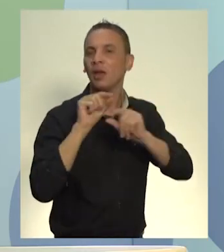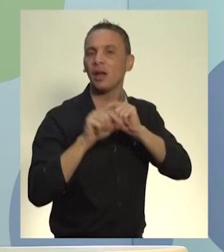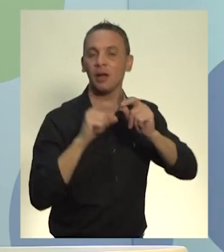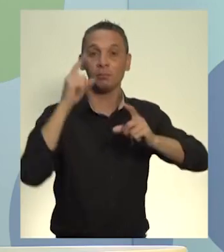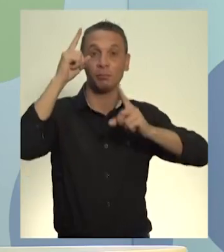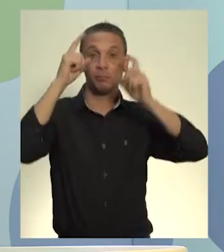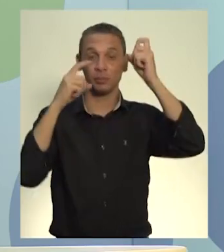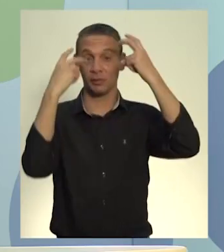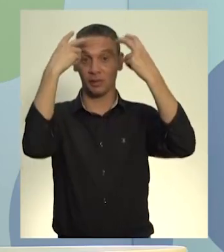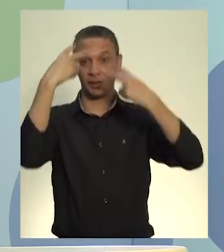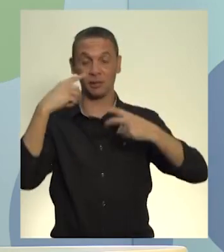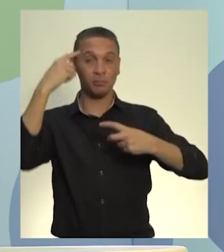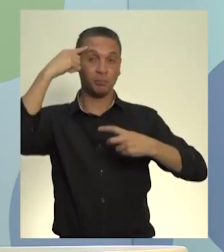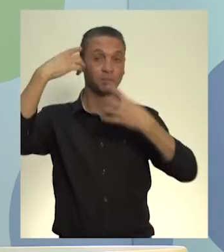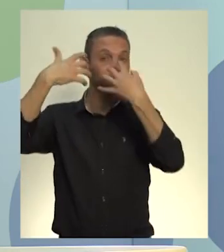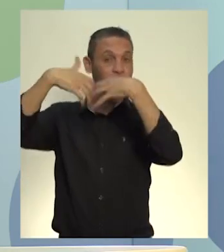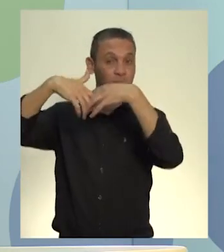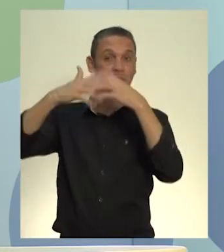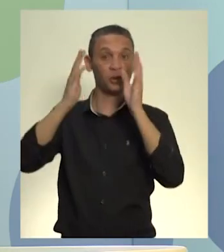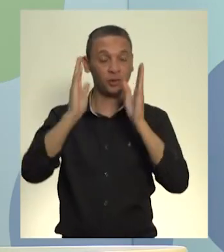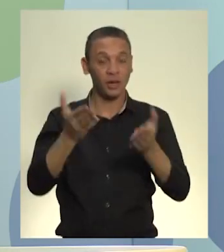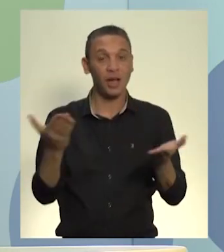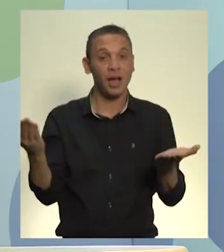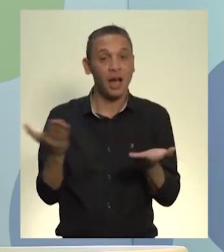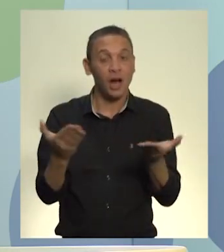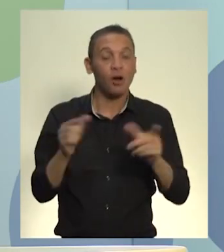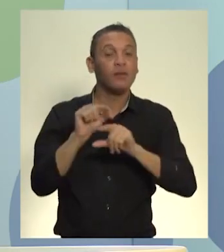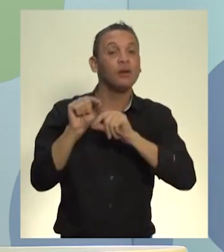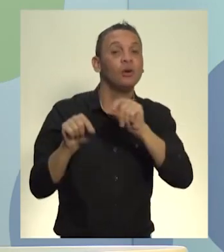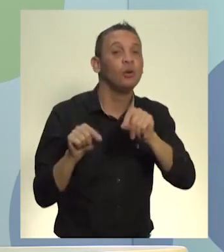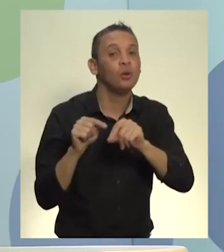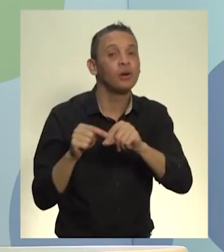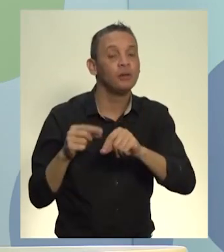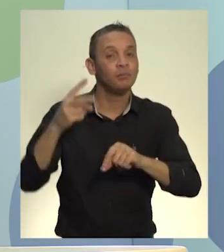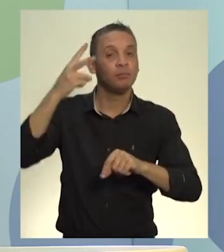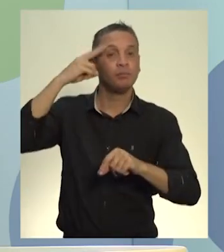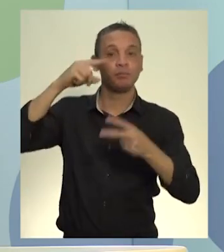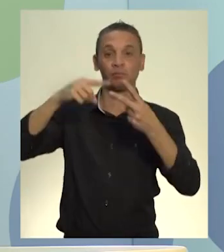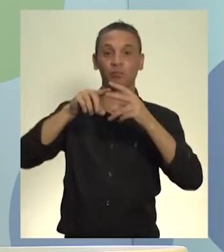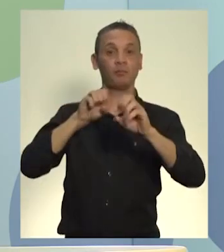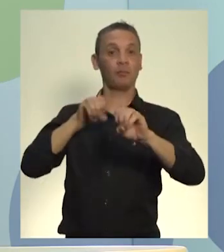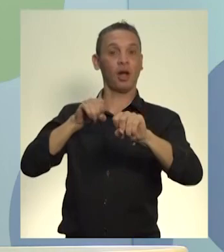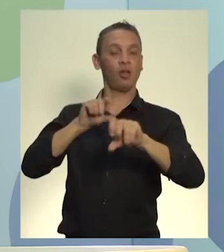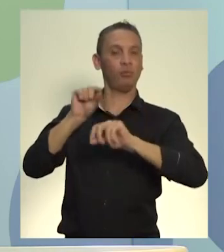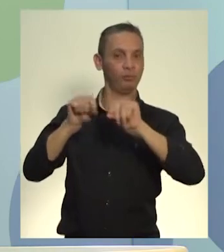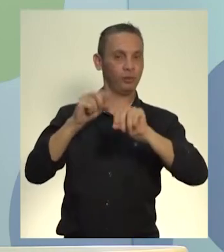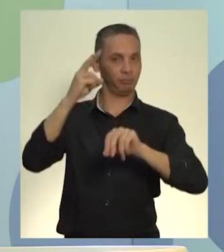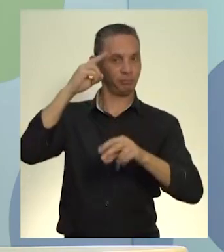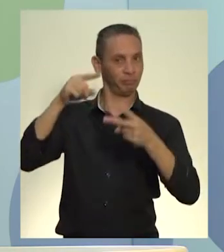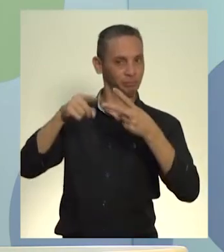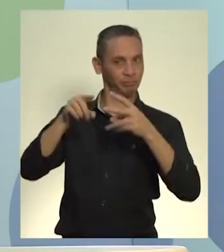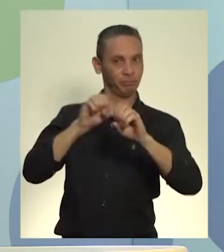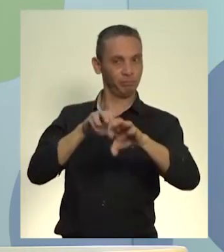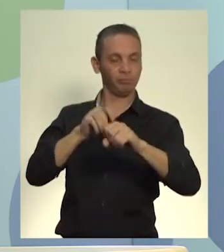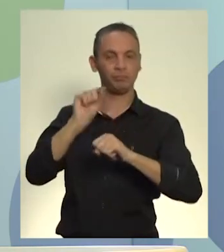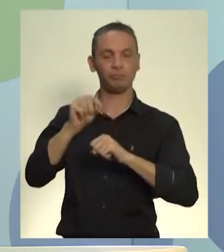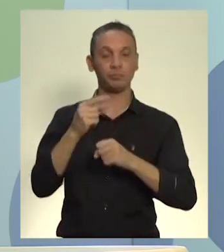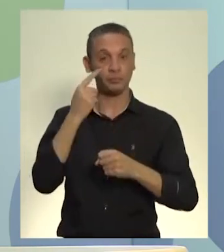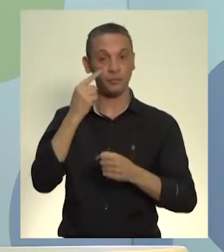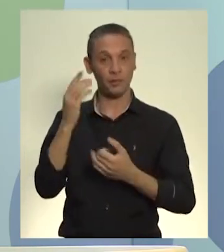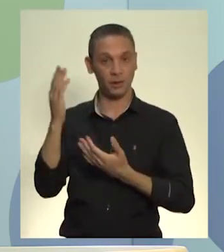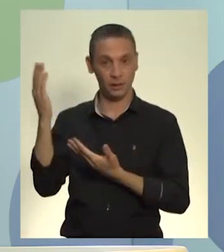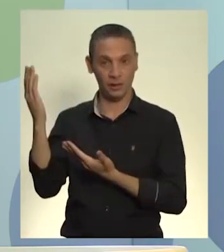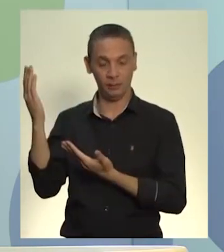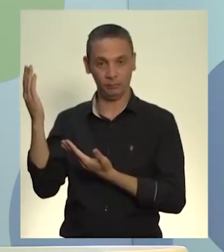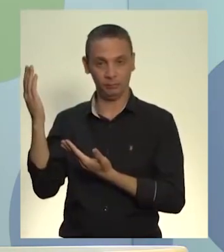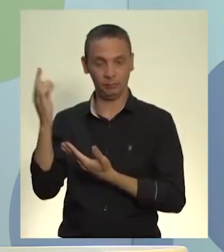autorretrato, pensaram no autorretrato, a gente vai retomar a segunda aula. Então, eu vou colocar na tela e vou